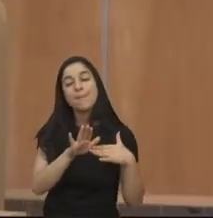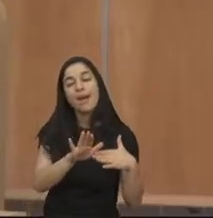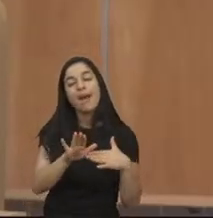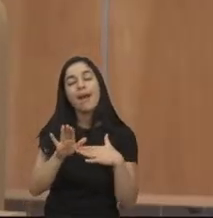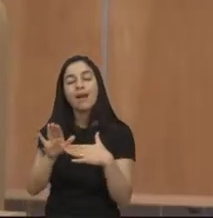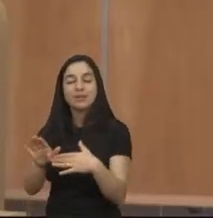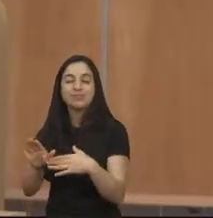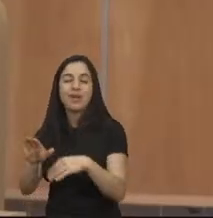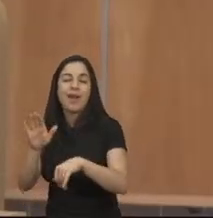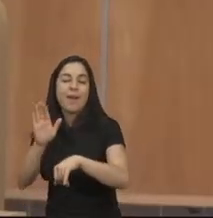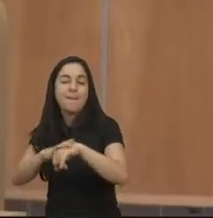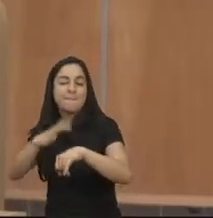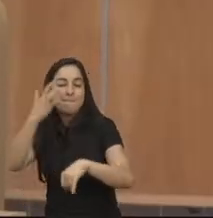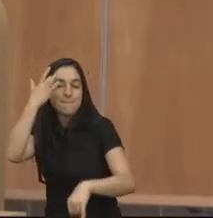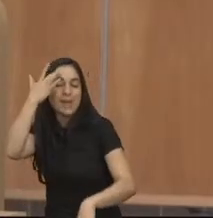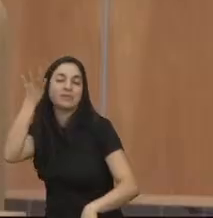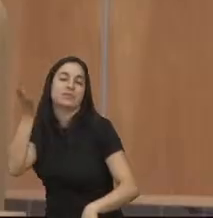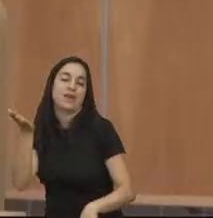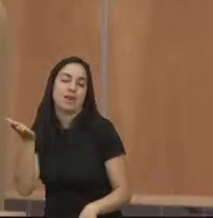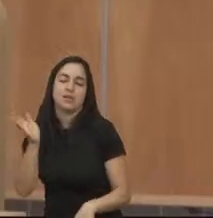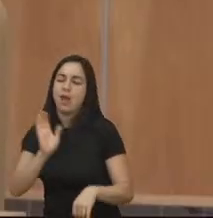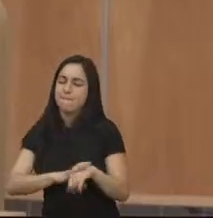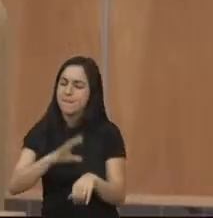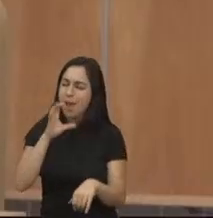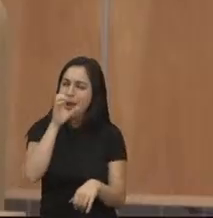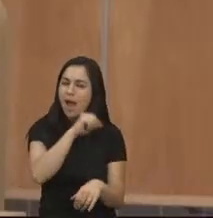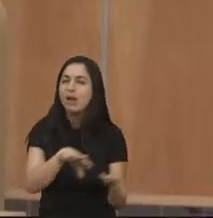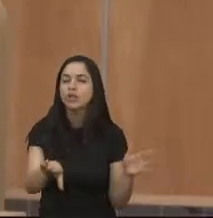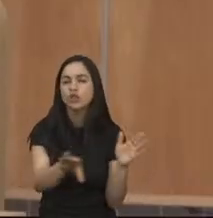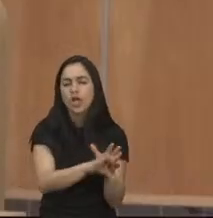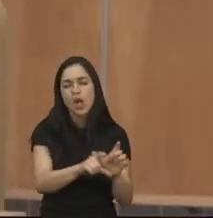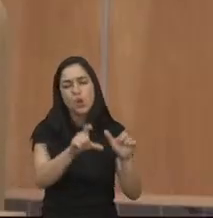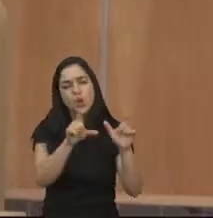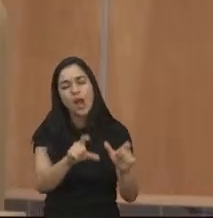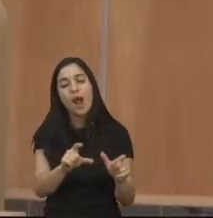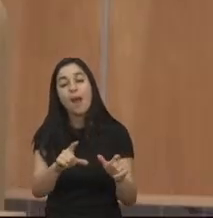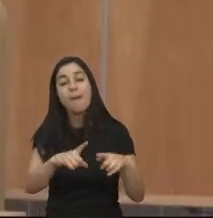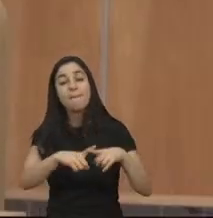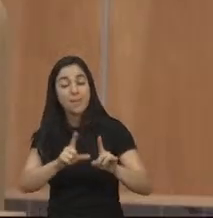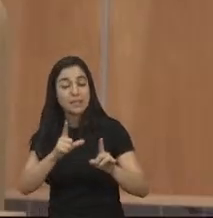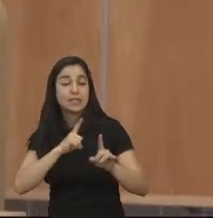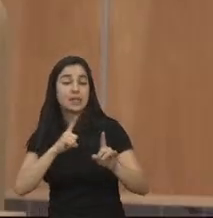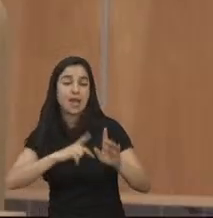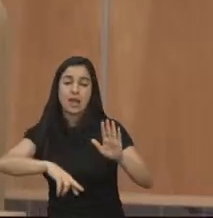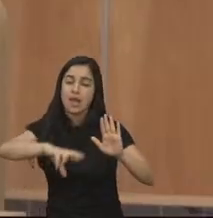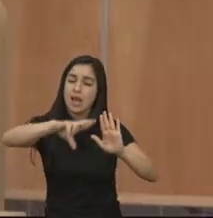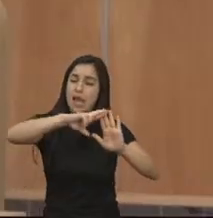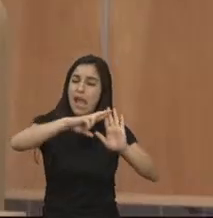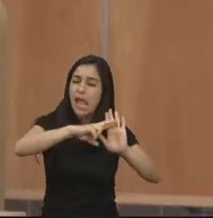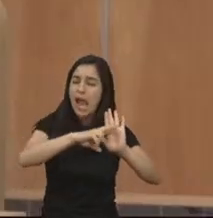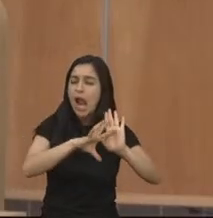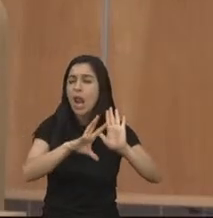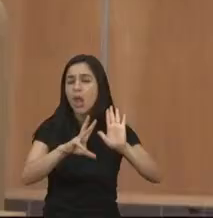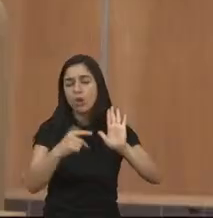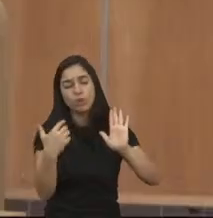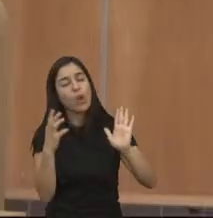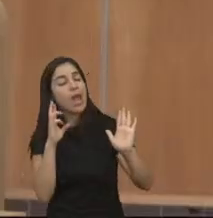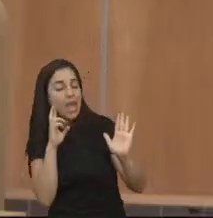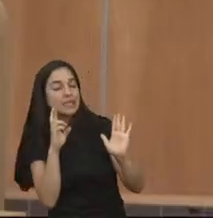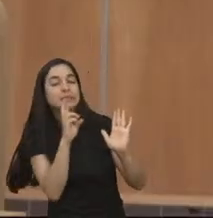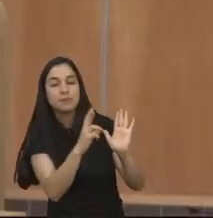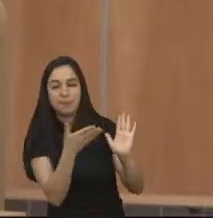para encurtar os caminhos, para que a gente respeite a sinalização e a gente possa, de fato,